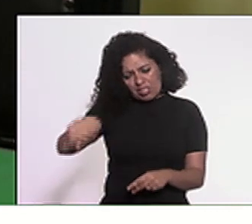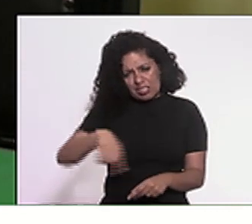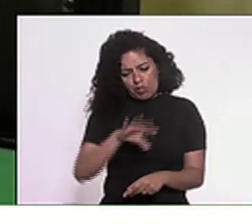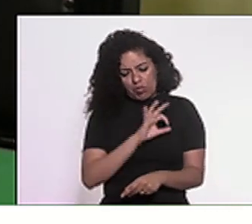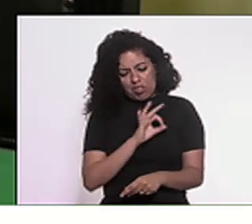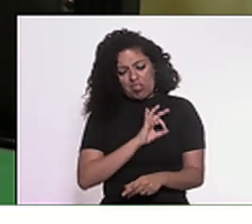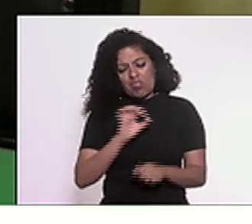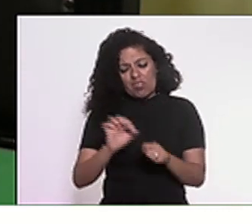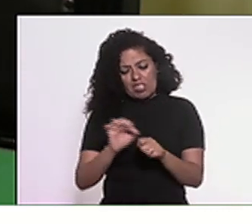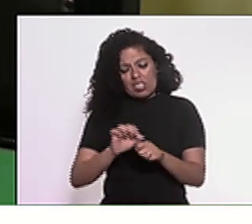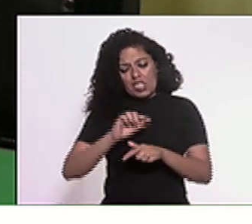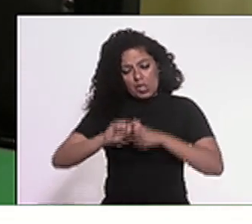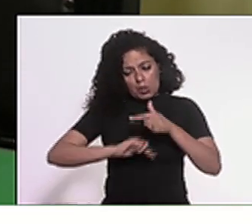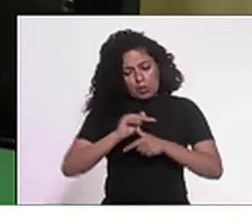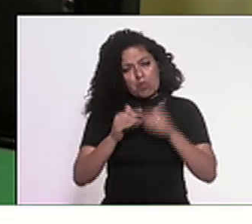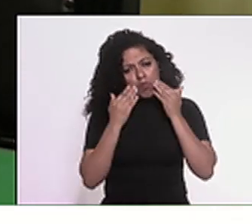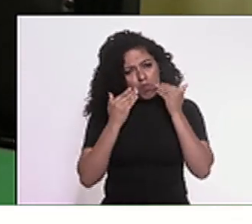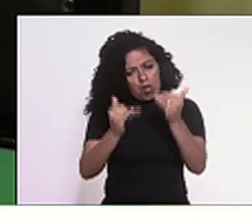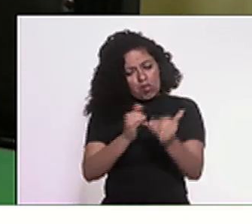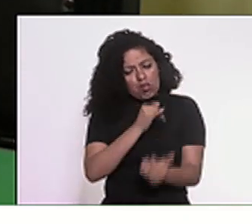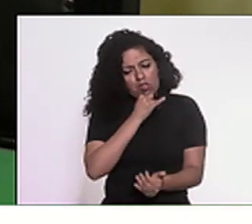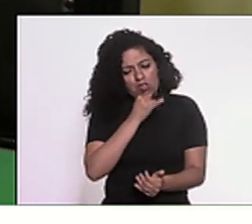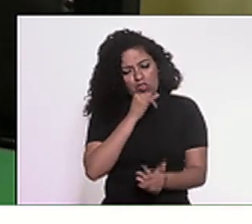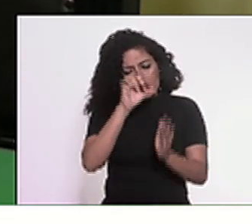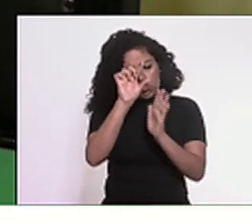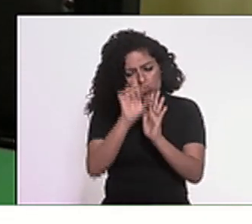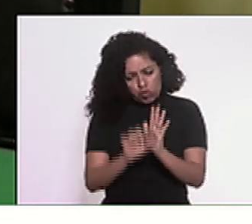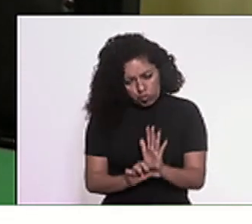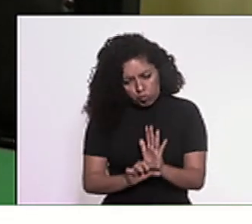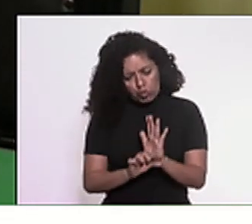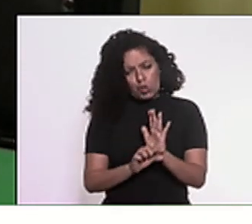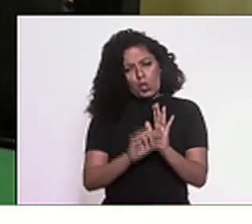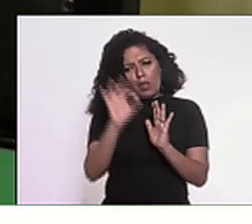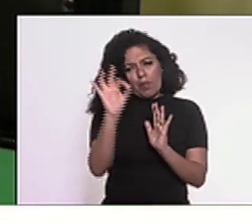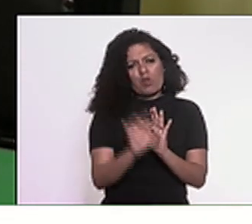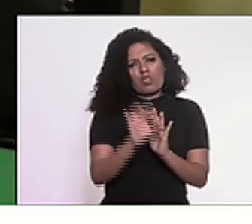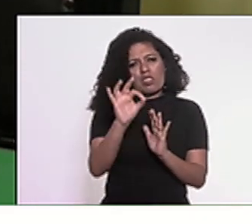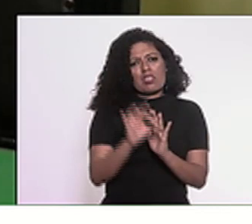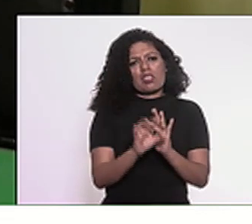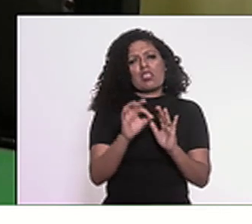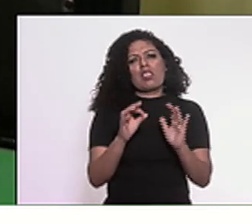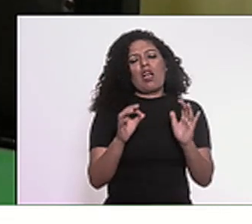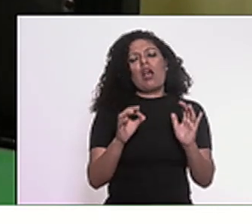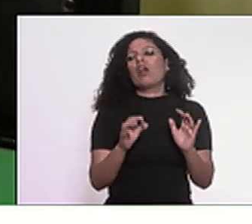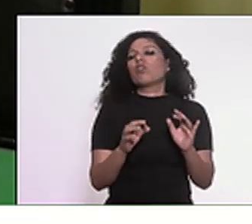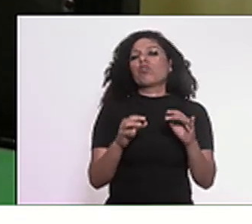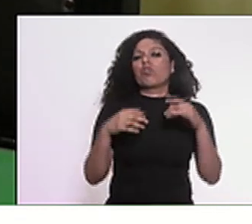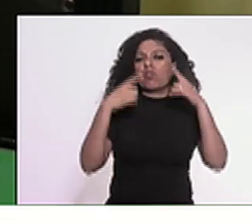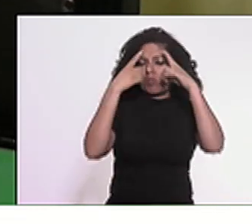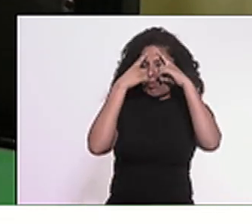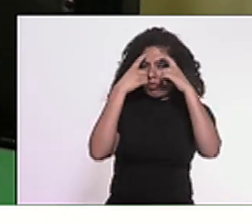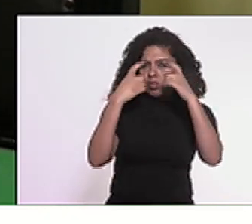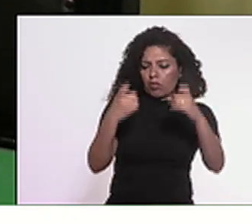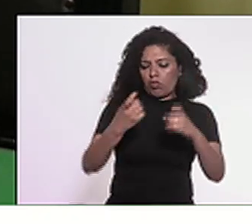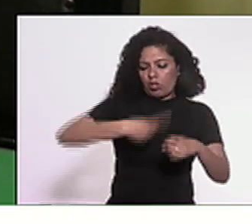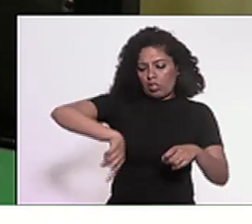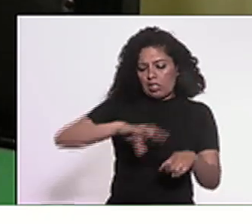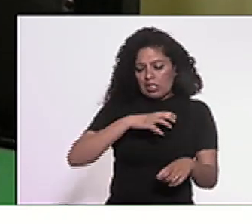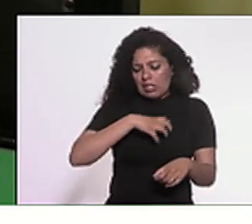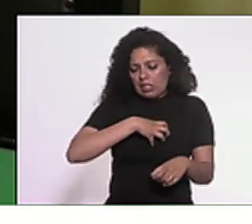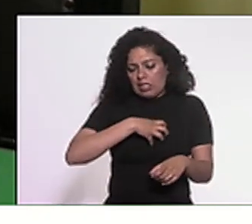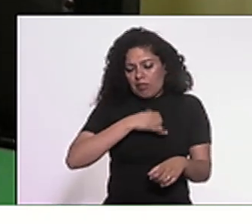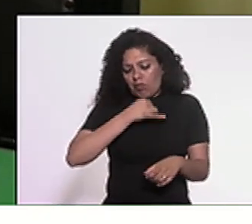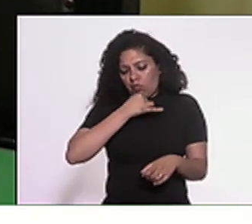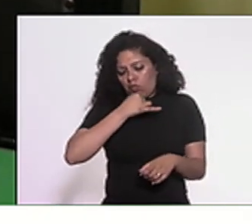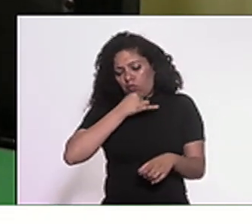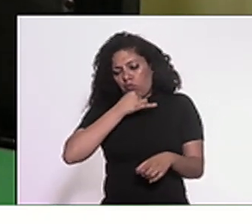trabalho exemplar na queda dos índices de criminalidade. A gente se sente muito orgulhoso, né? Não é que aqui nós vamos passar a